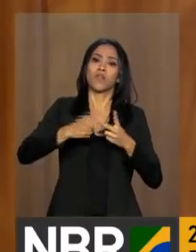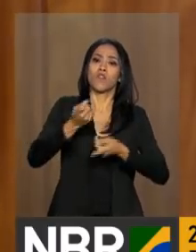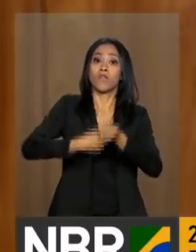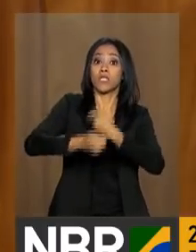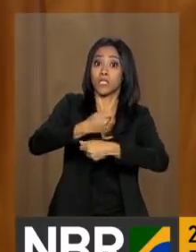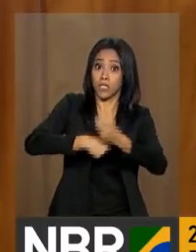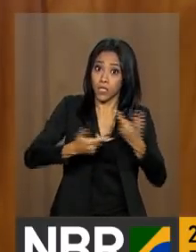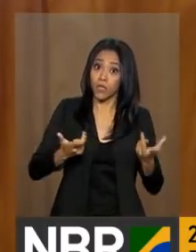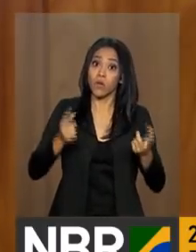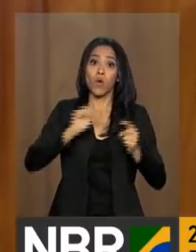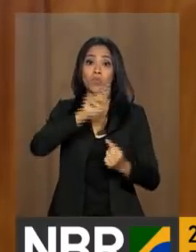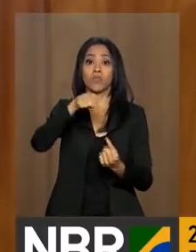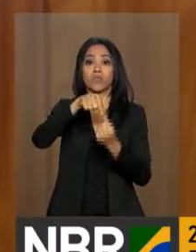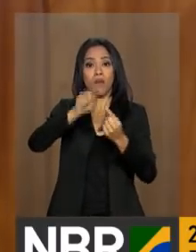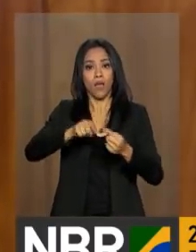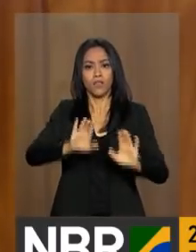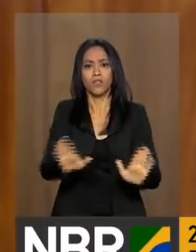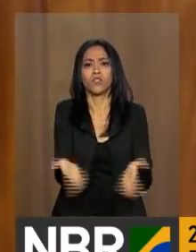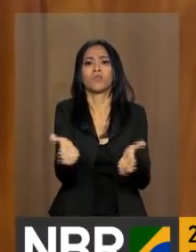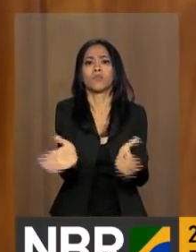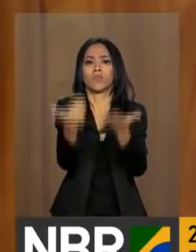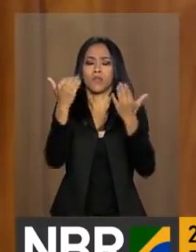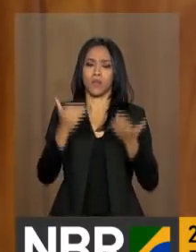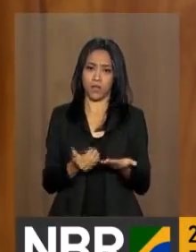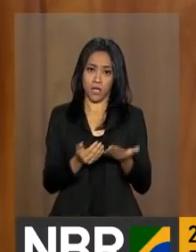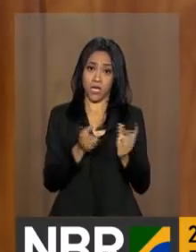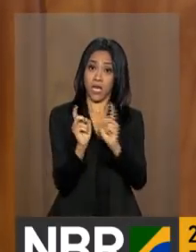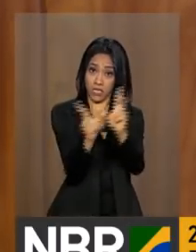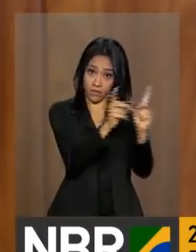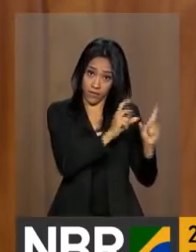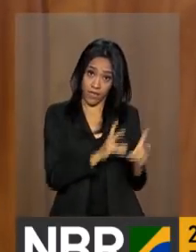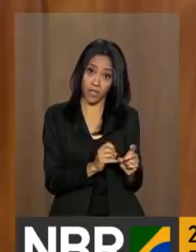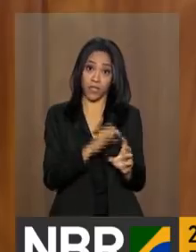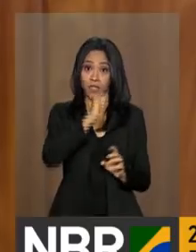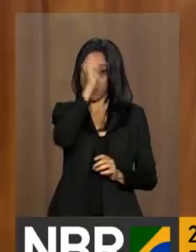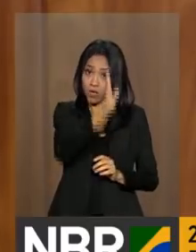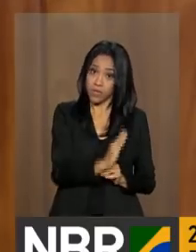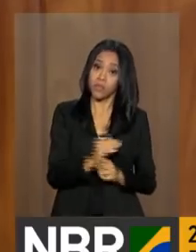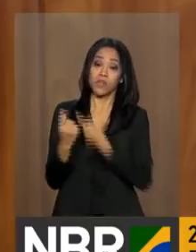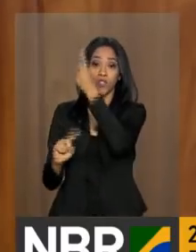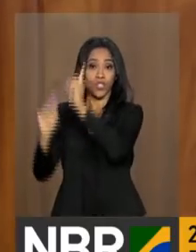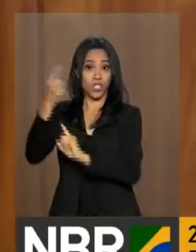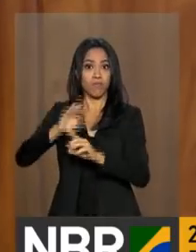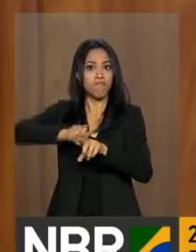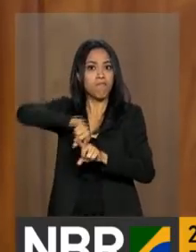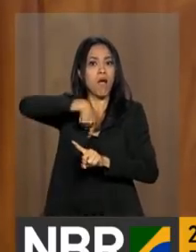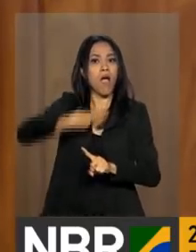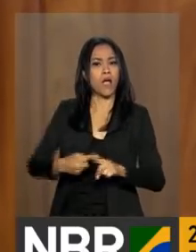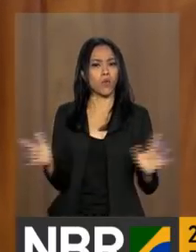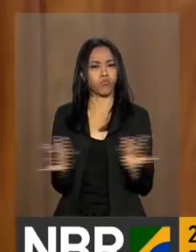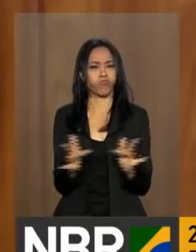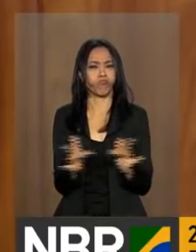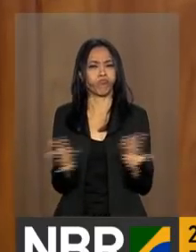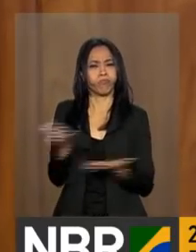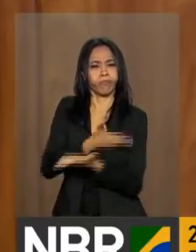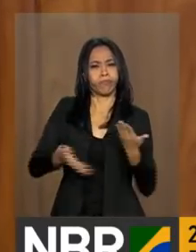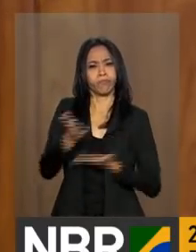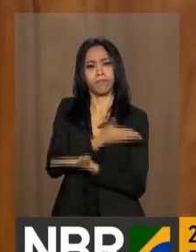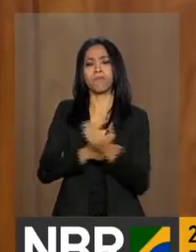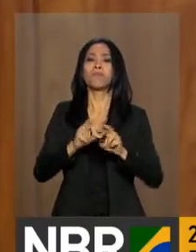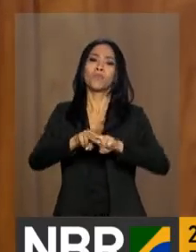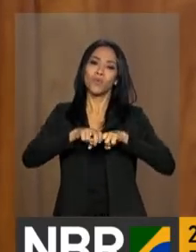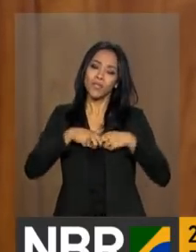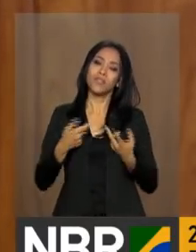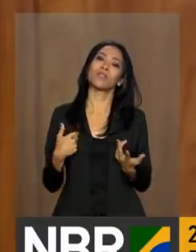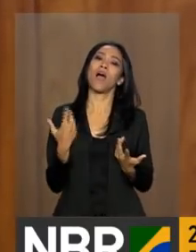estamos fazendo é estimular que o comércio e os investimentos entre nossos países cresçam ainda mais. Por isso, acolhemos a